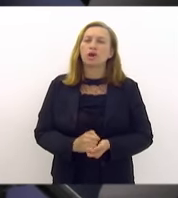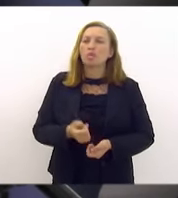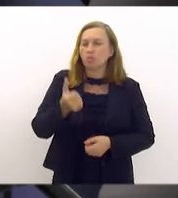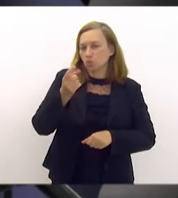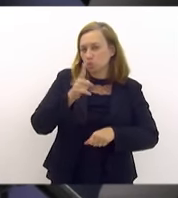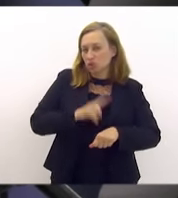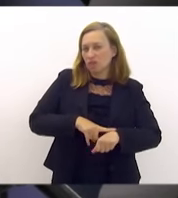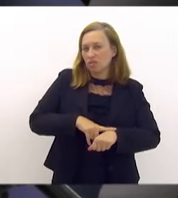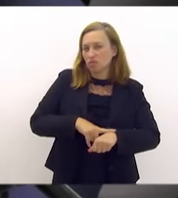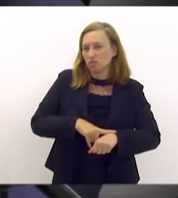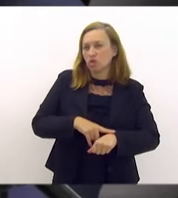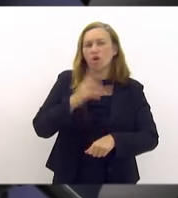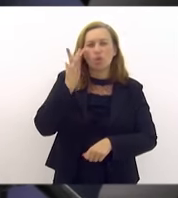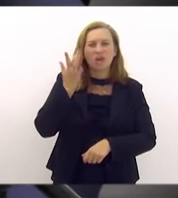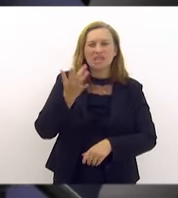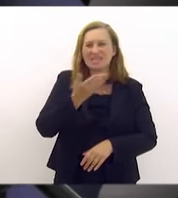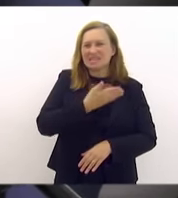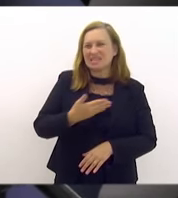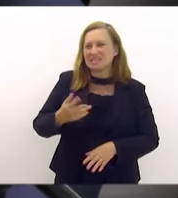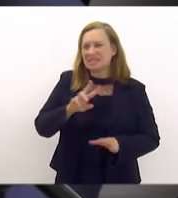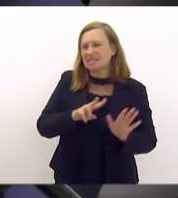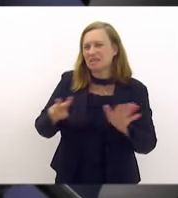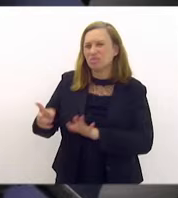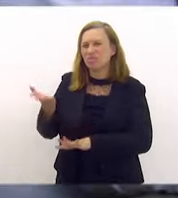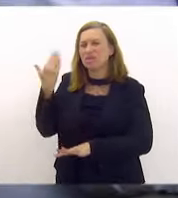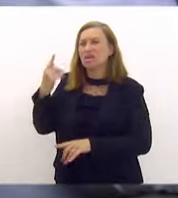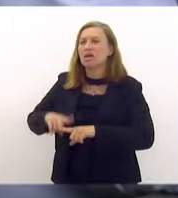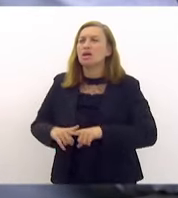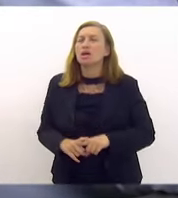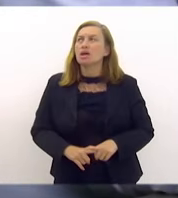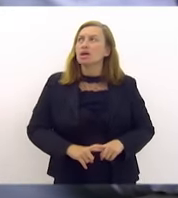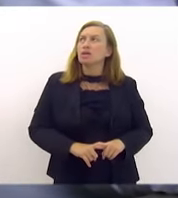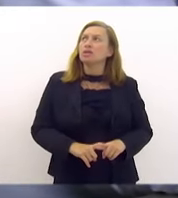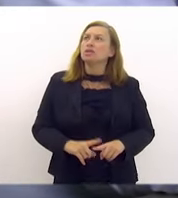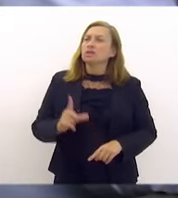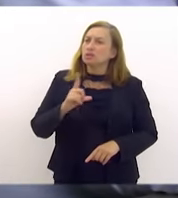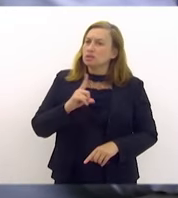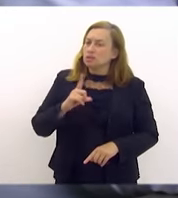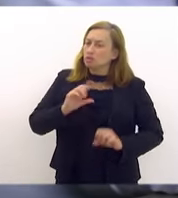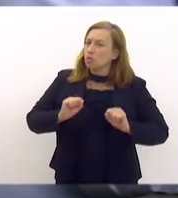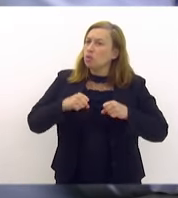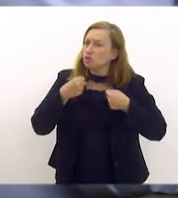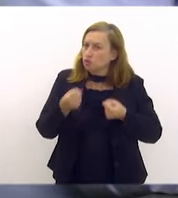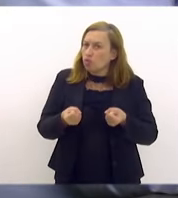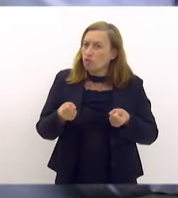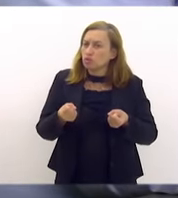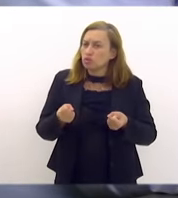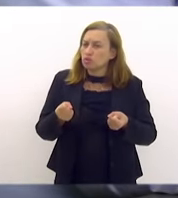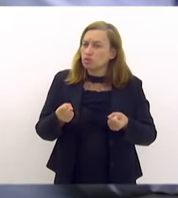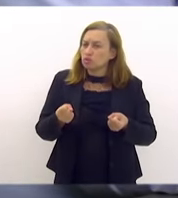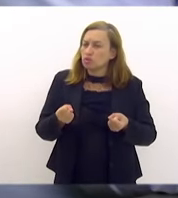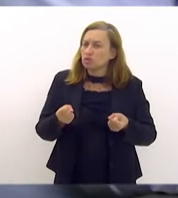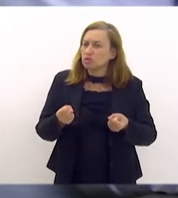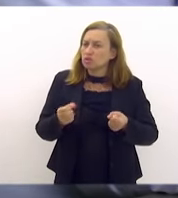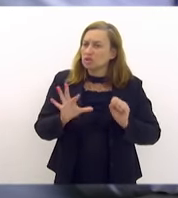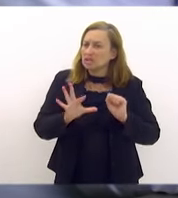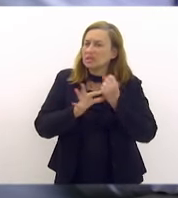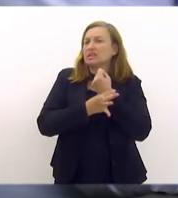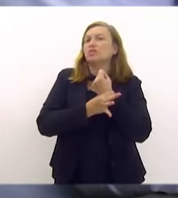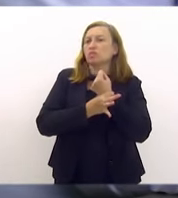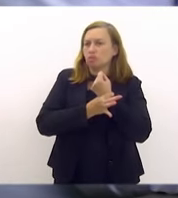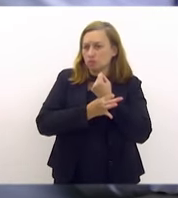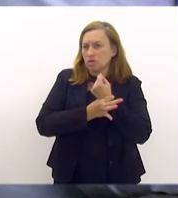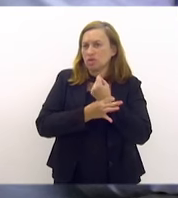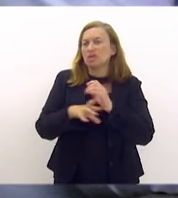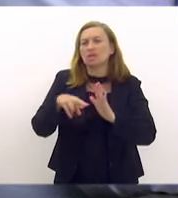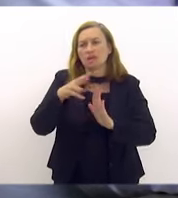tempo Acho que semana passada eh teve ali um esforço inclusive de garantir que a